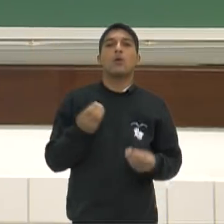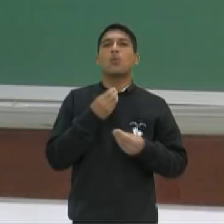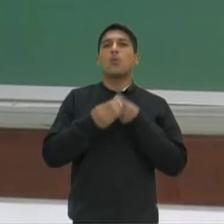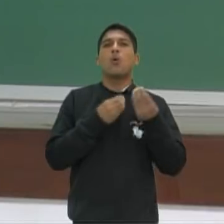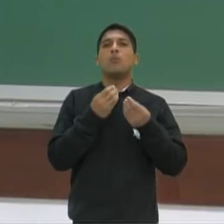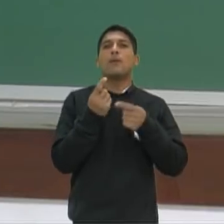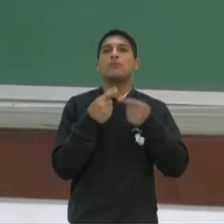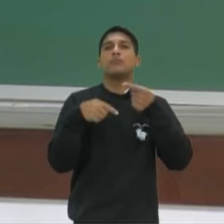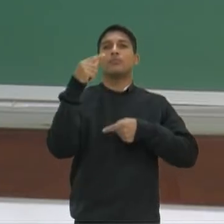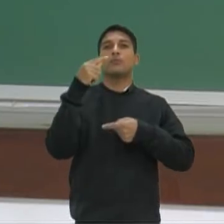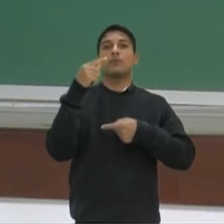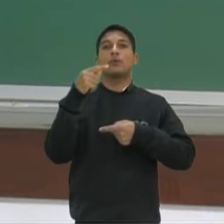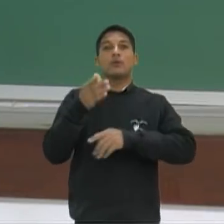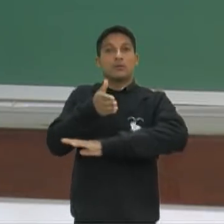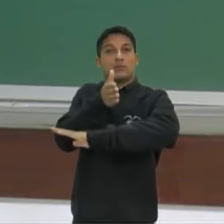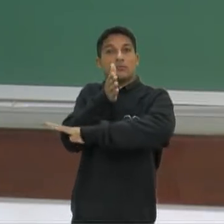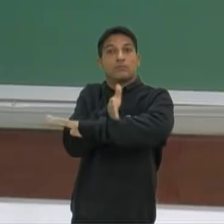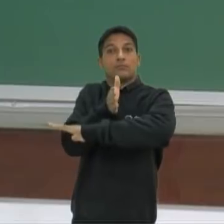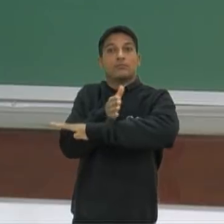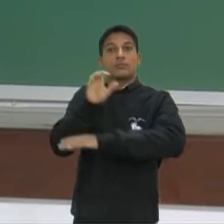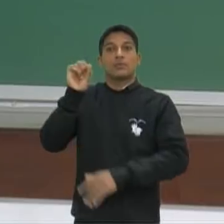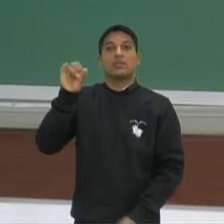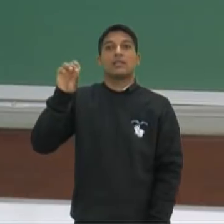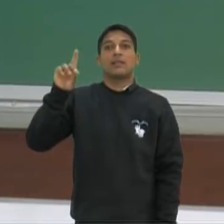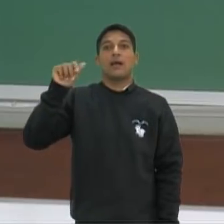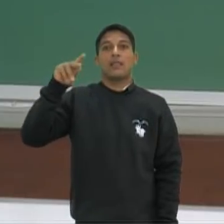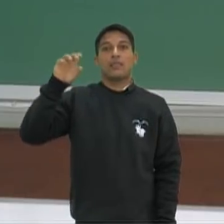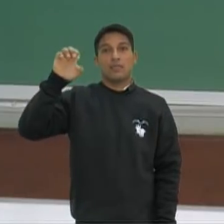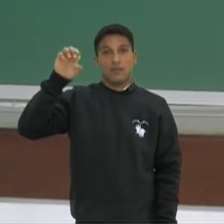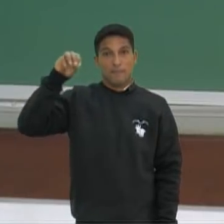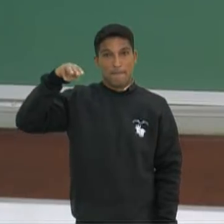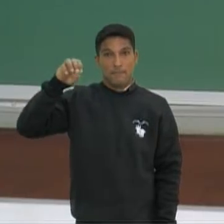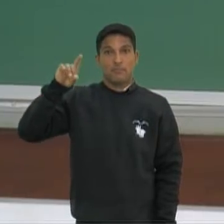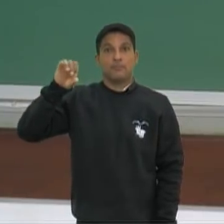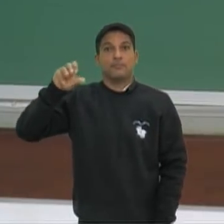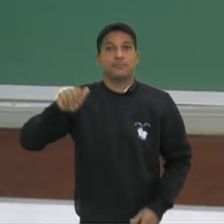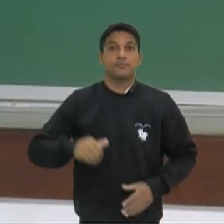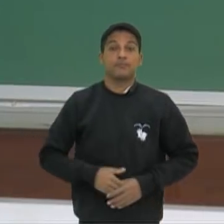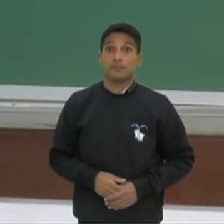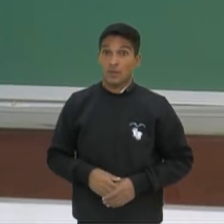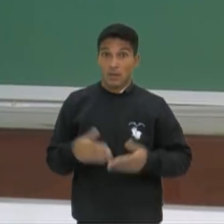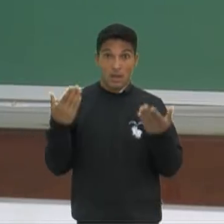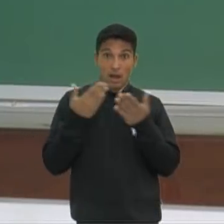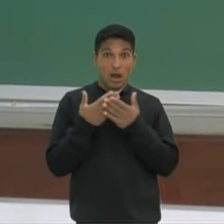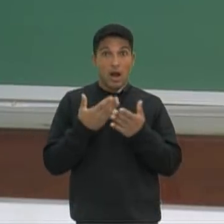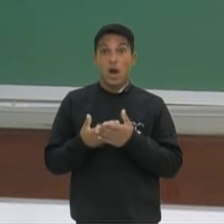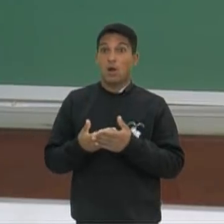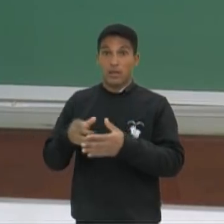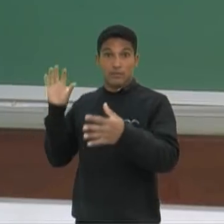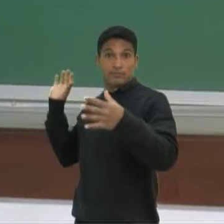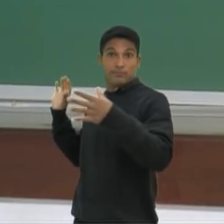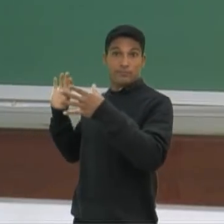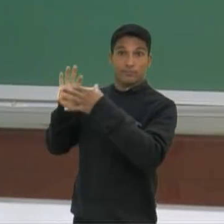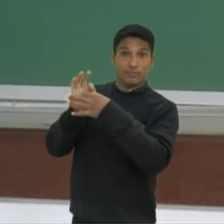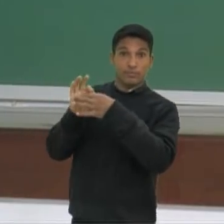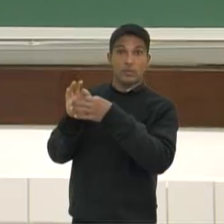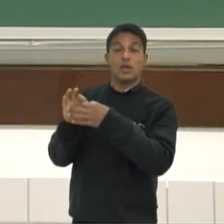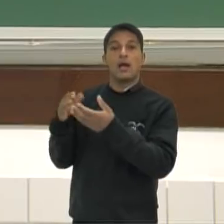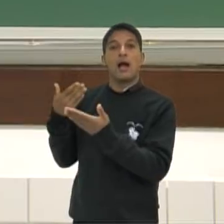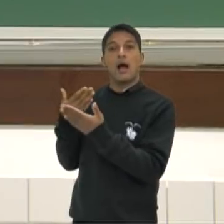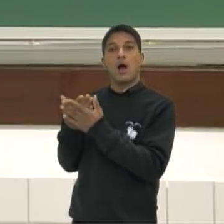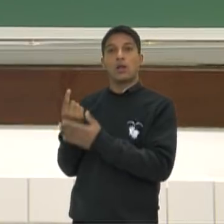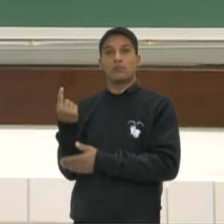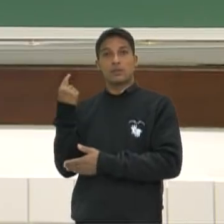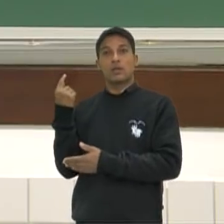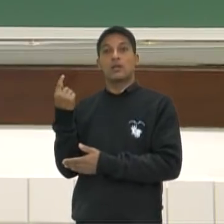Essa nossa aula, ela é a continuidade, a gente vai continuar a falar sobre a nossa aula anterior, da qual